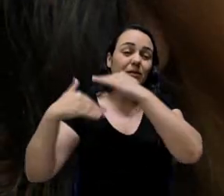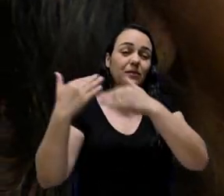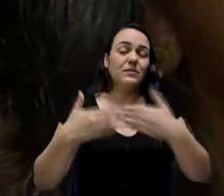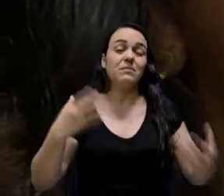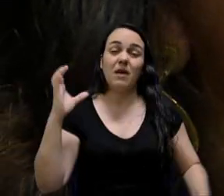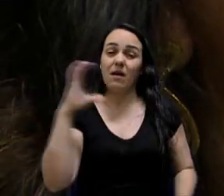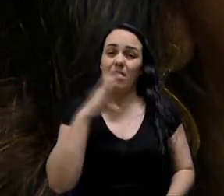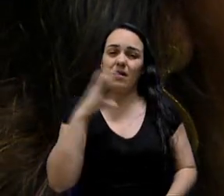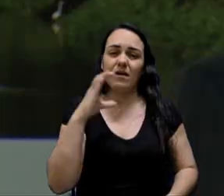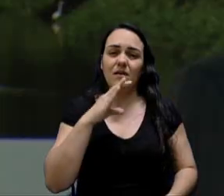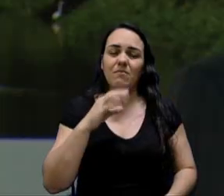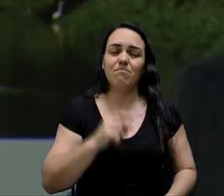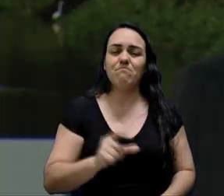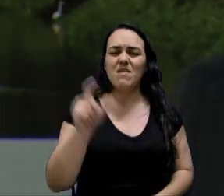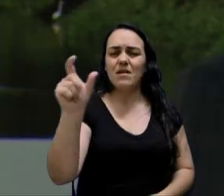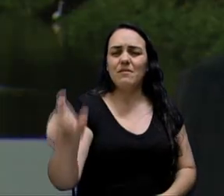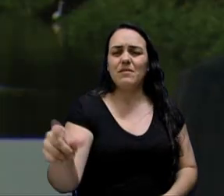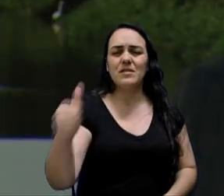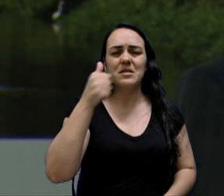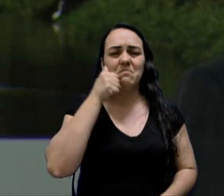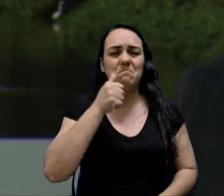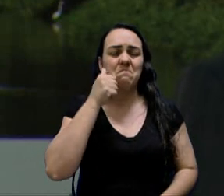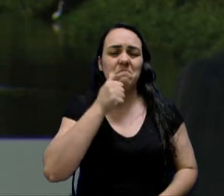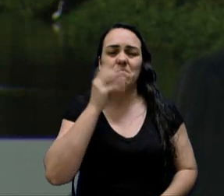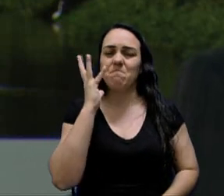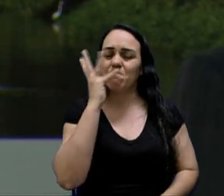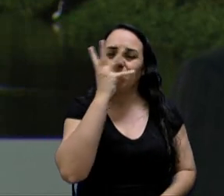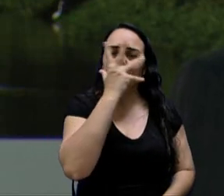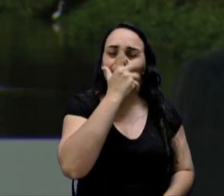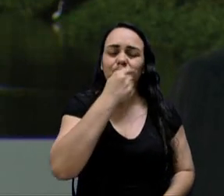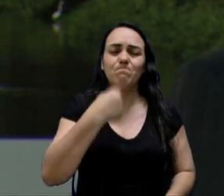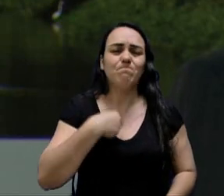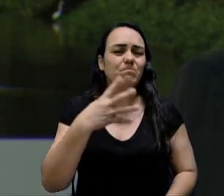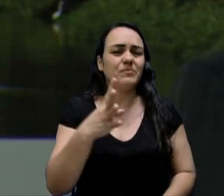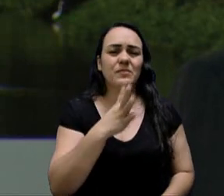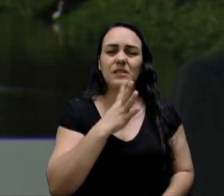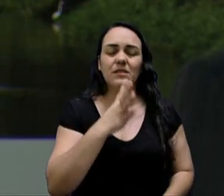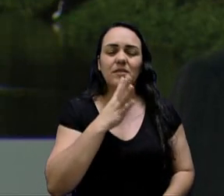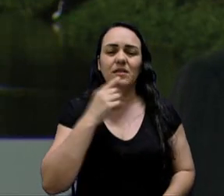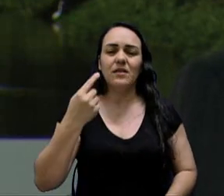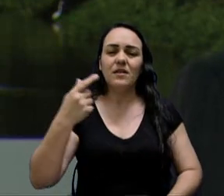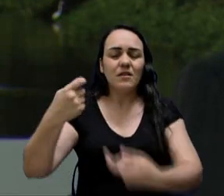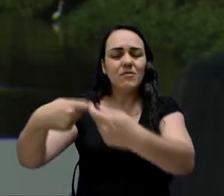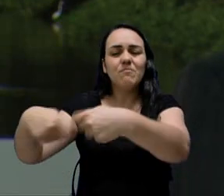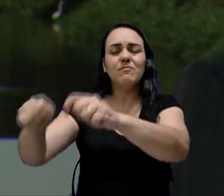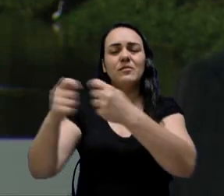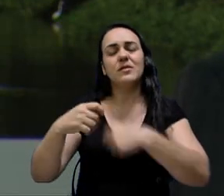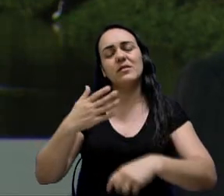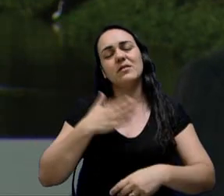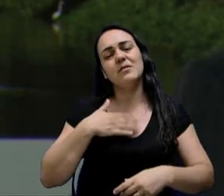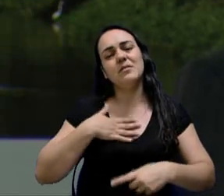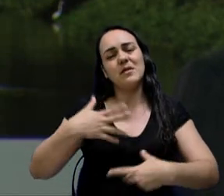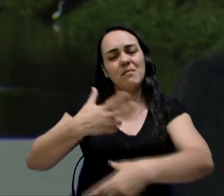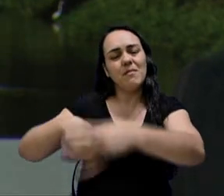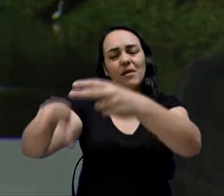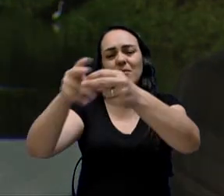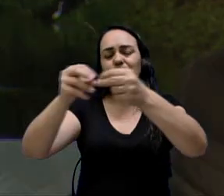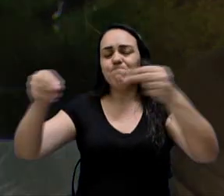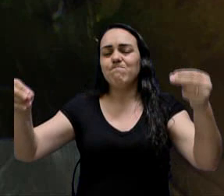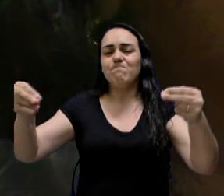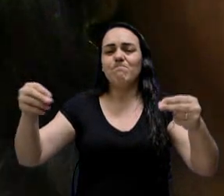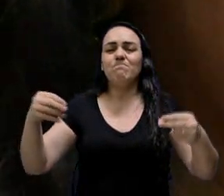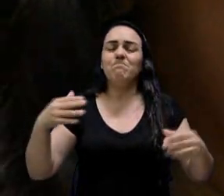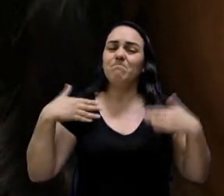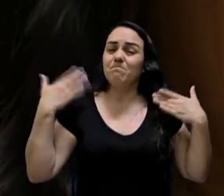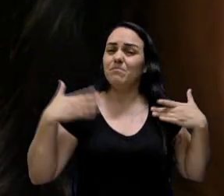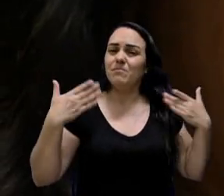Além de ser a mulher mais linda que conheço, você deu de presente as maiores riquezas e